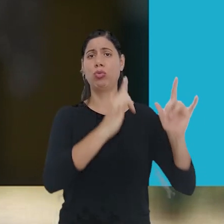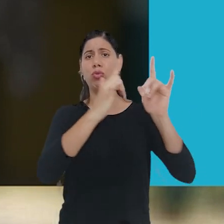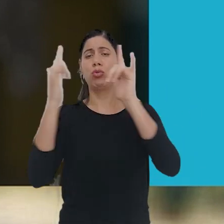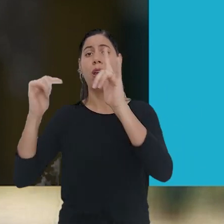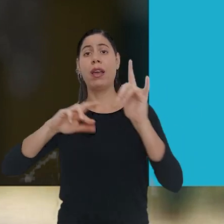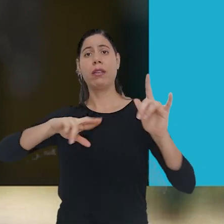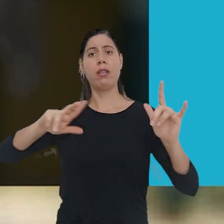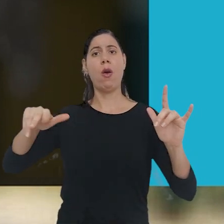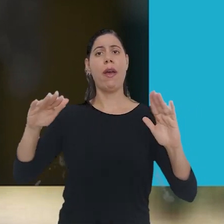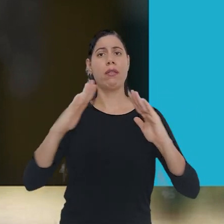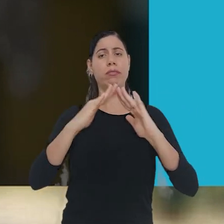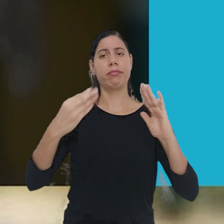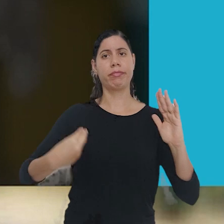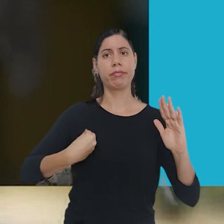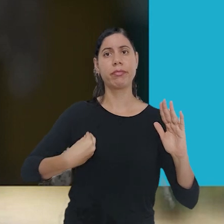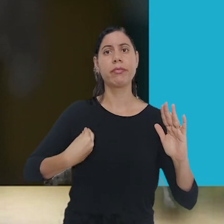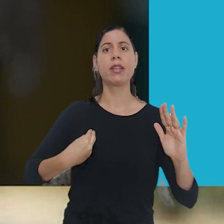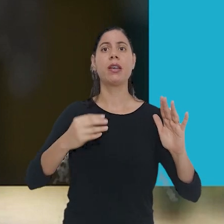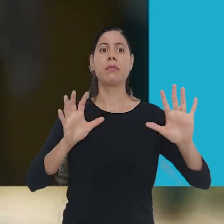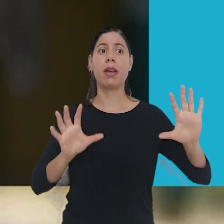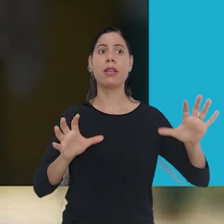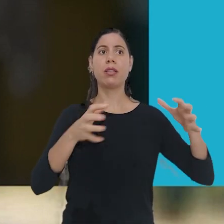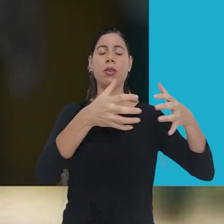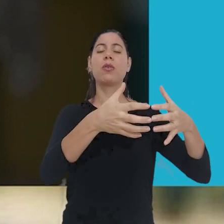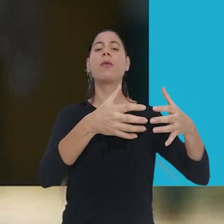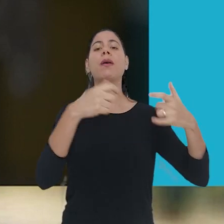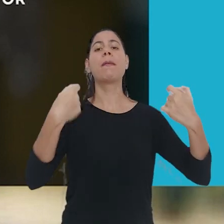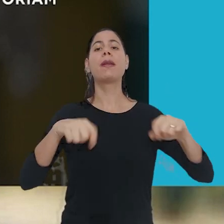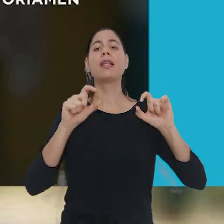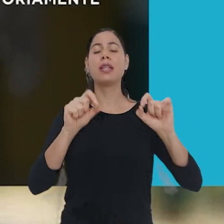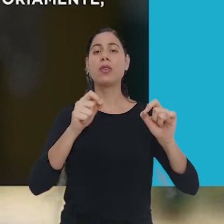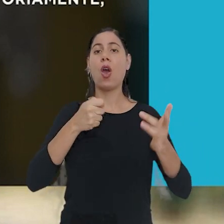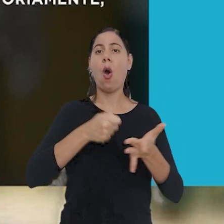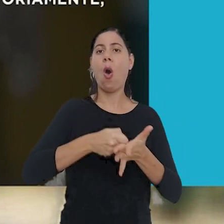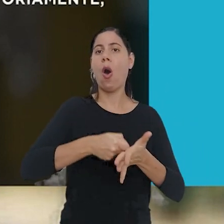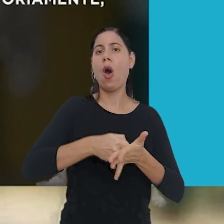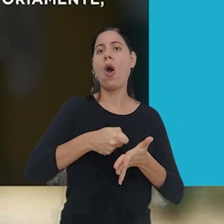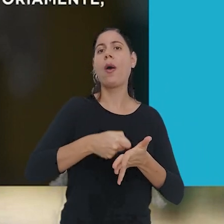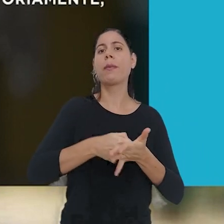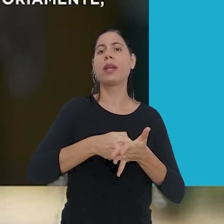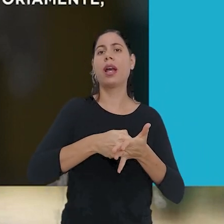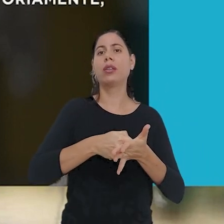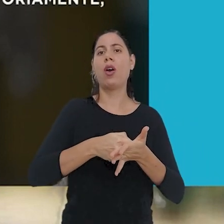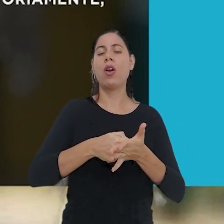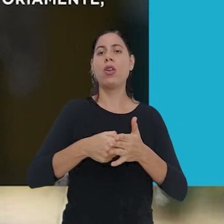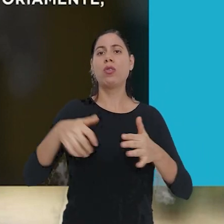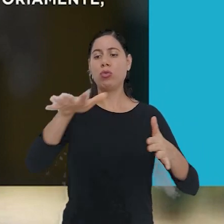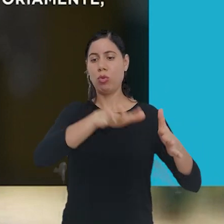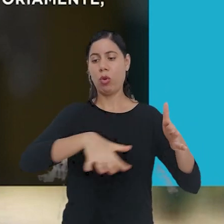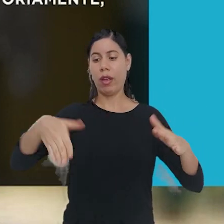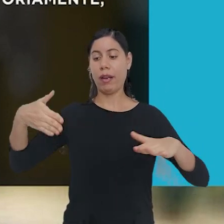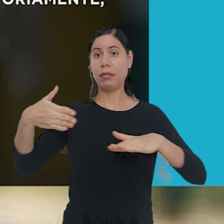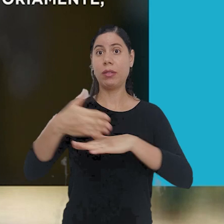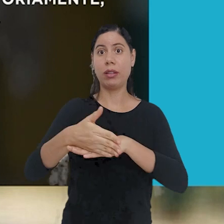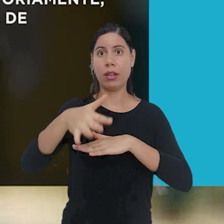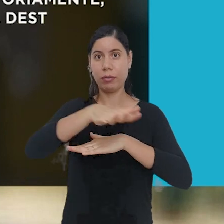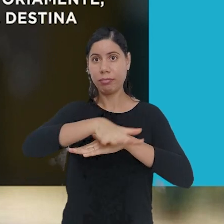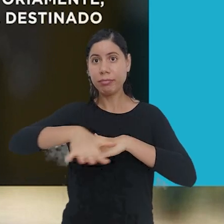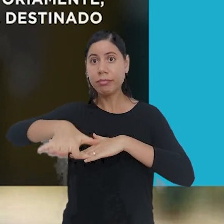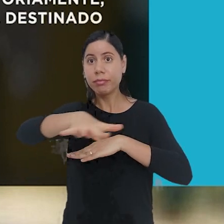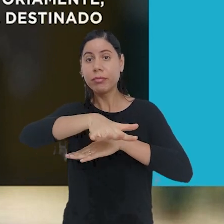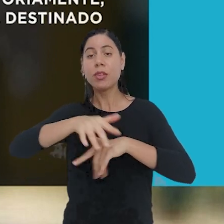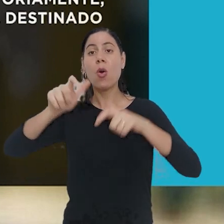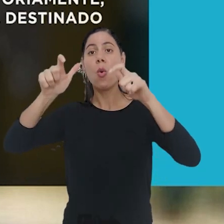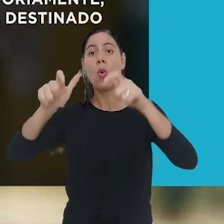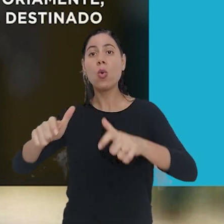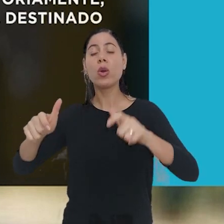não residenciais de ocupação coletivo, deve ser instalado obrigatoriamente no recinto de entrada em pavimento térreo,